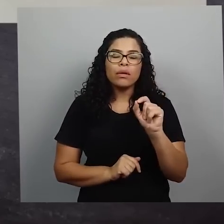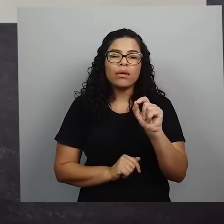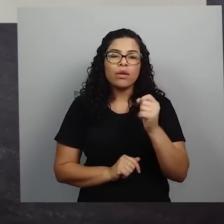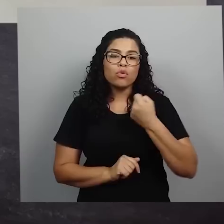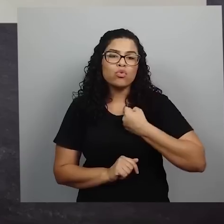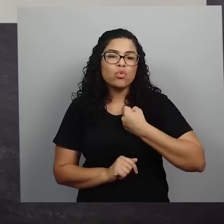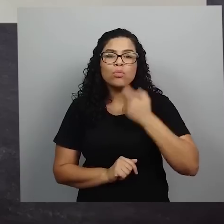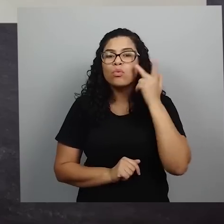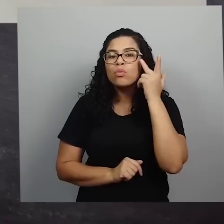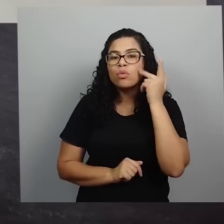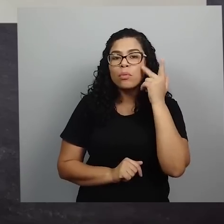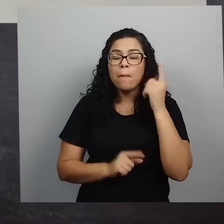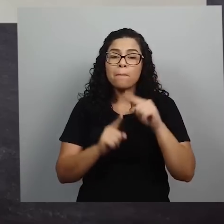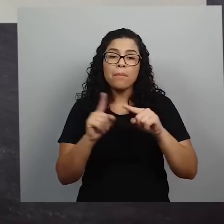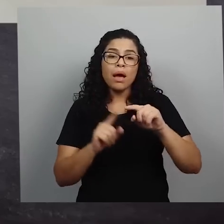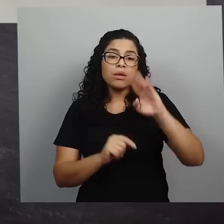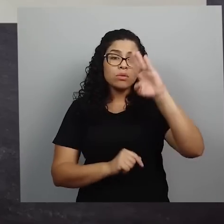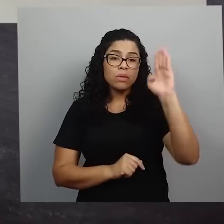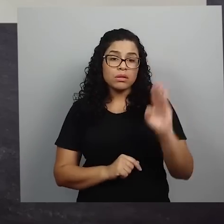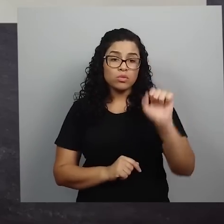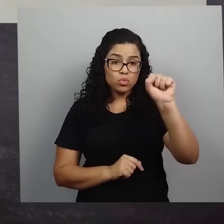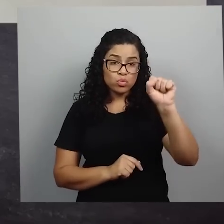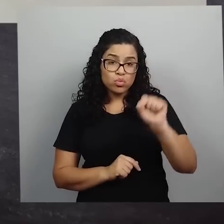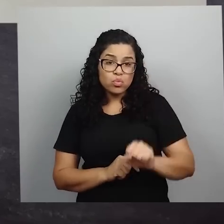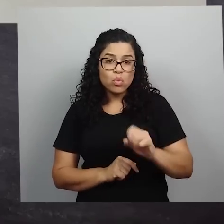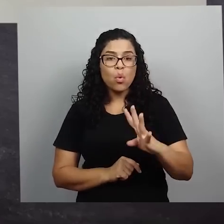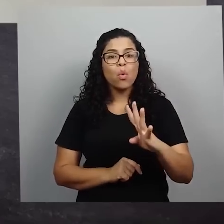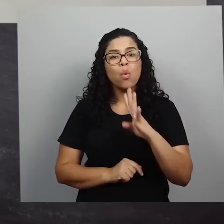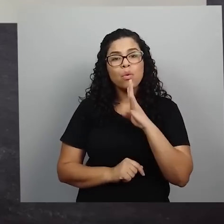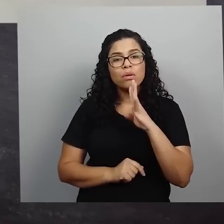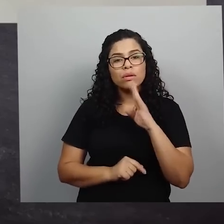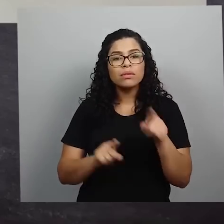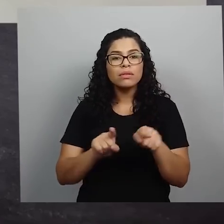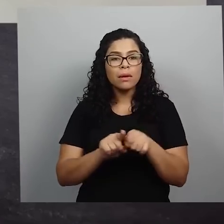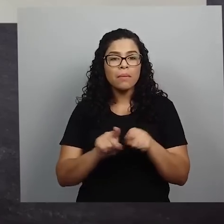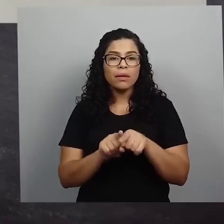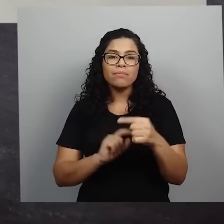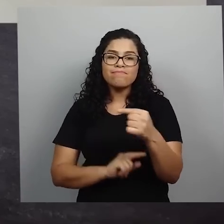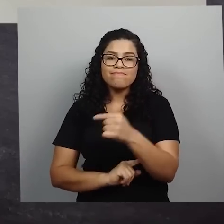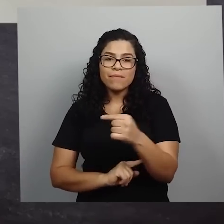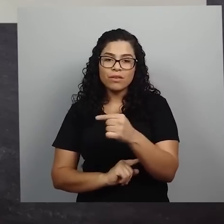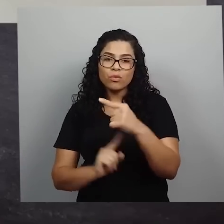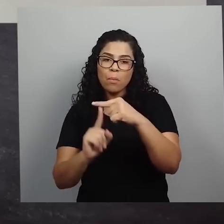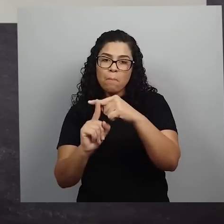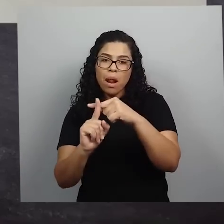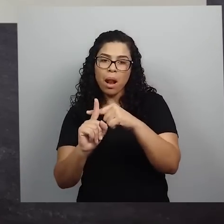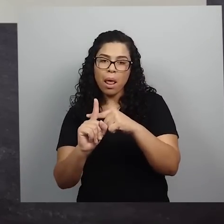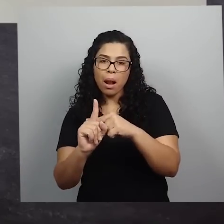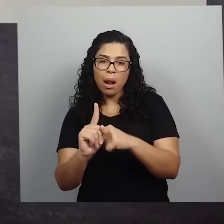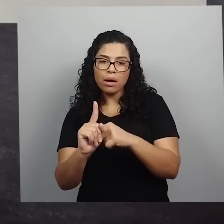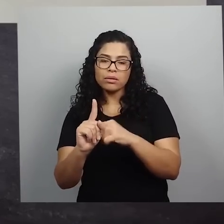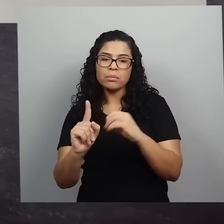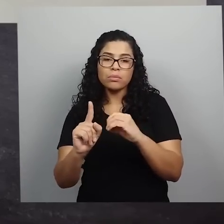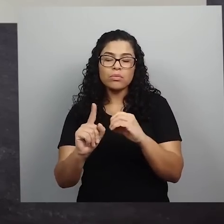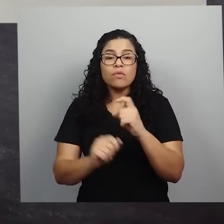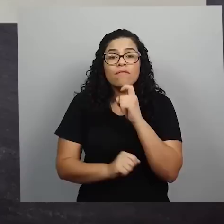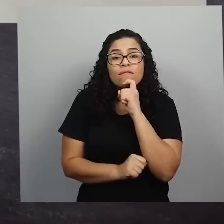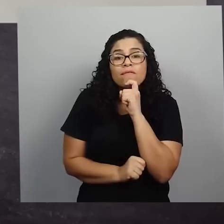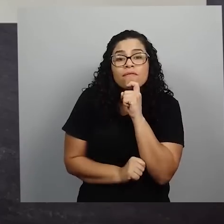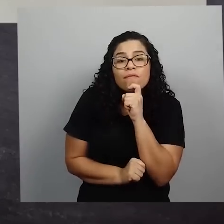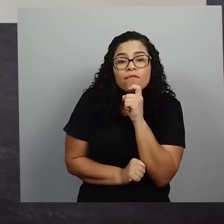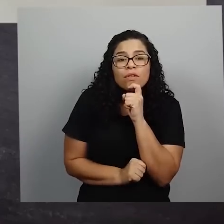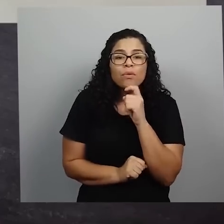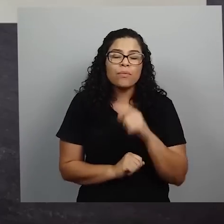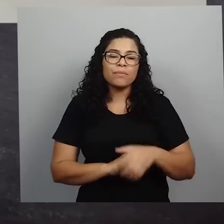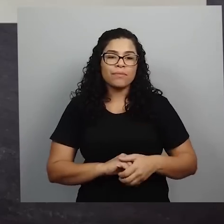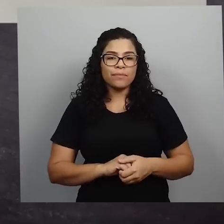que no sul do Brasil eles também conhecem bem os números negativos. Não são temperaturas muito baixas, mas